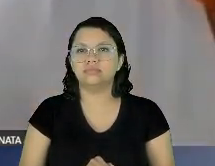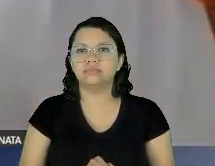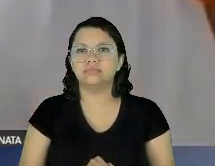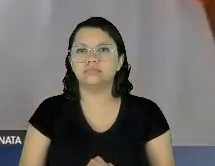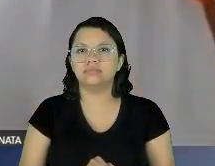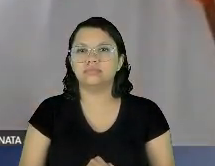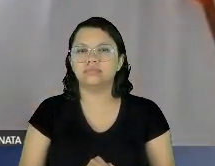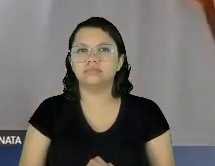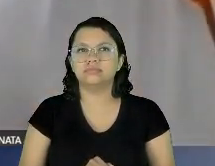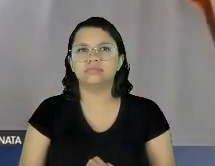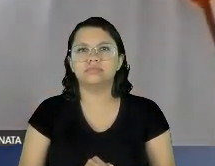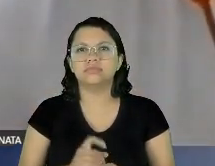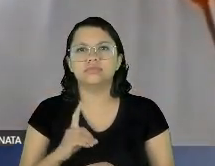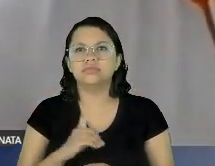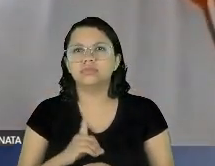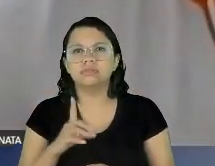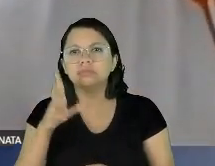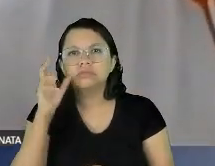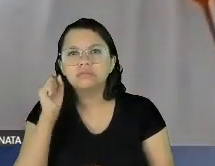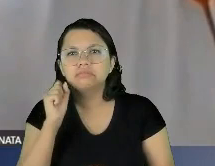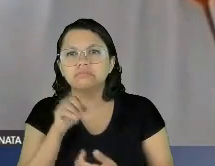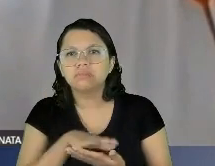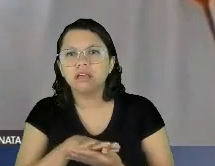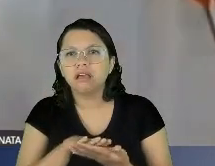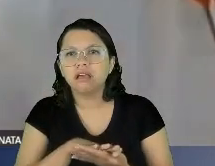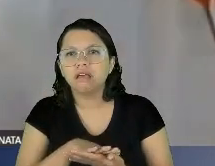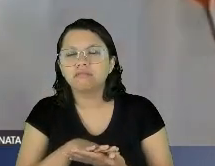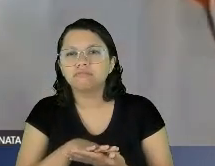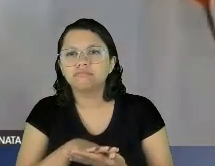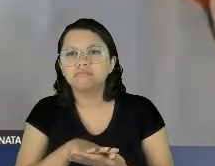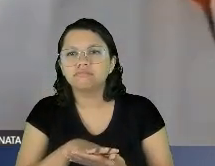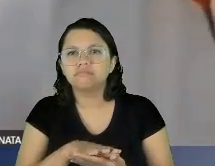Doutora Nálida não é escuto.